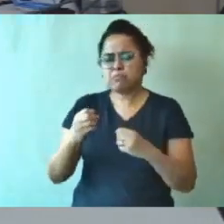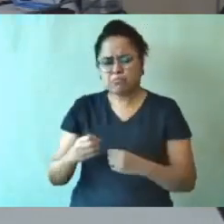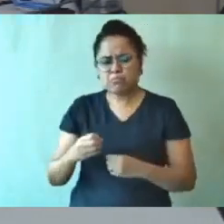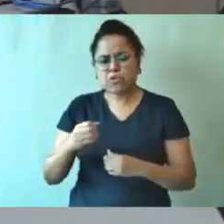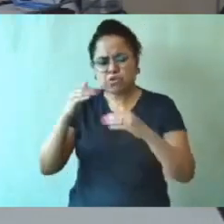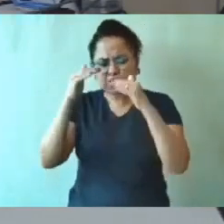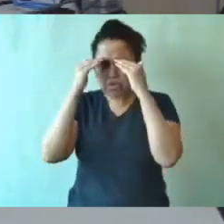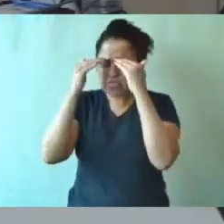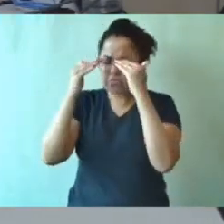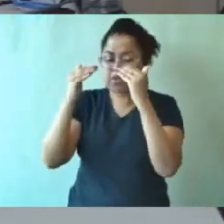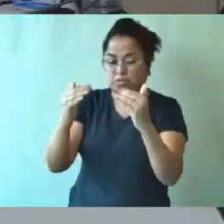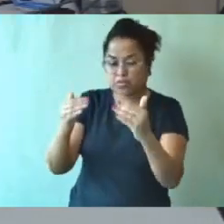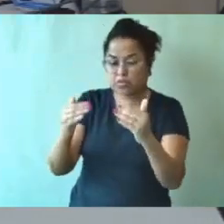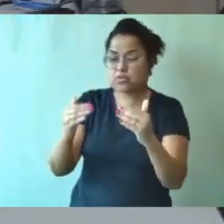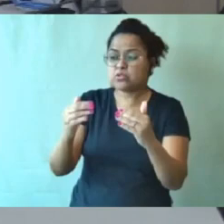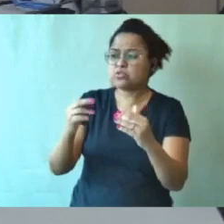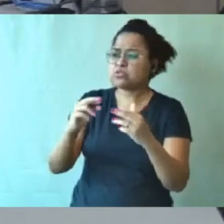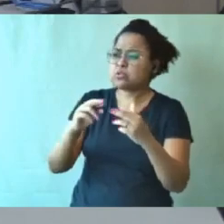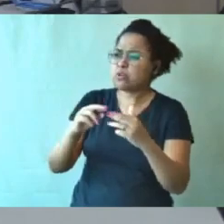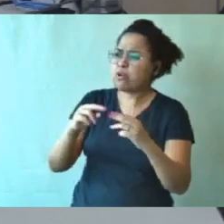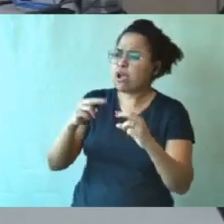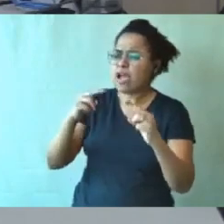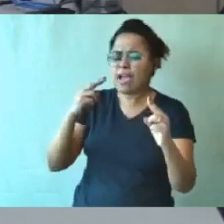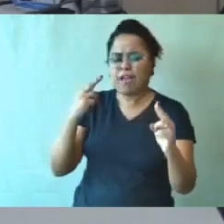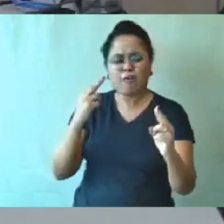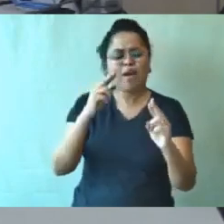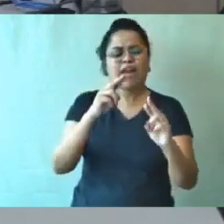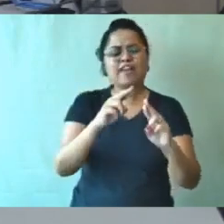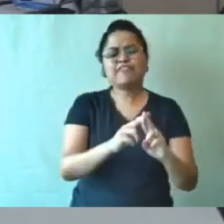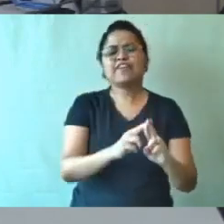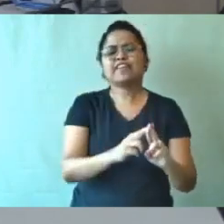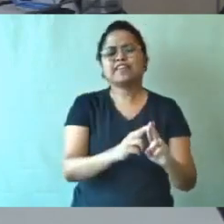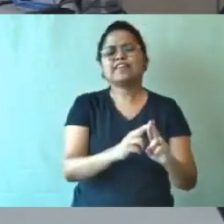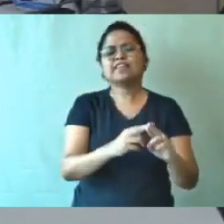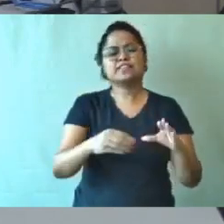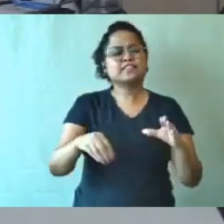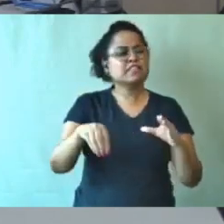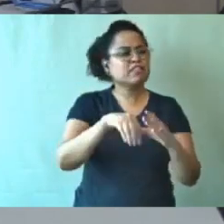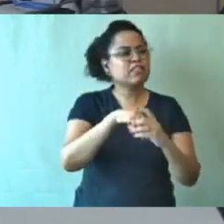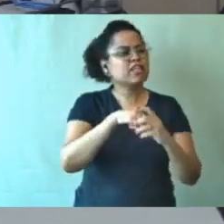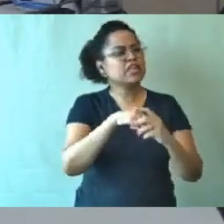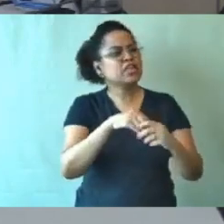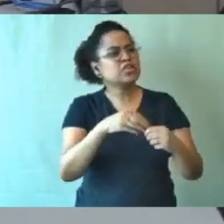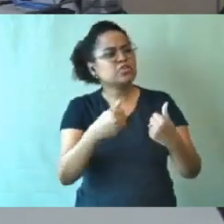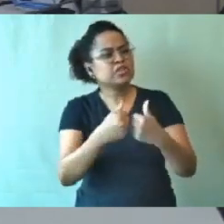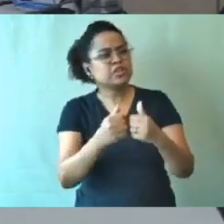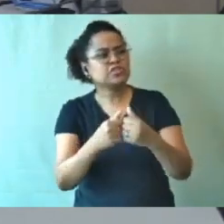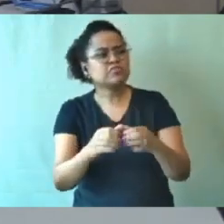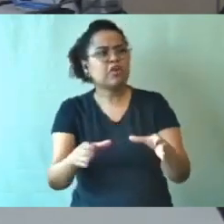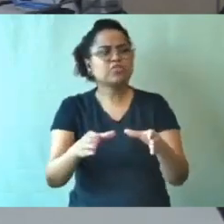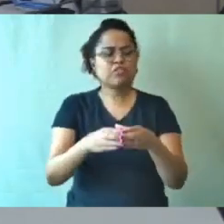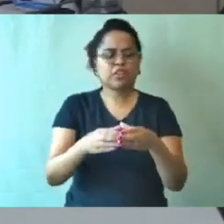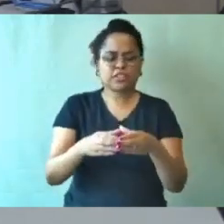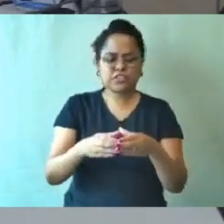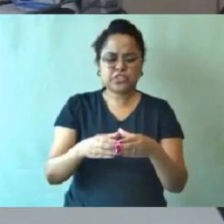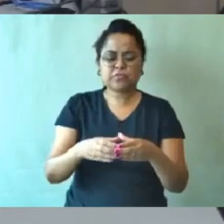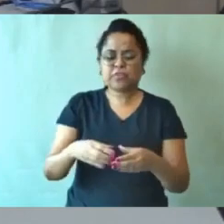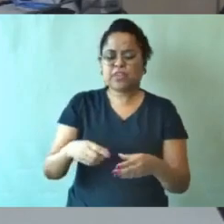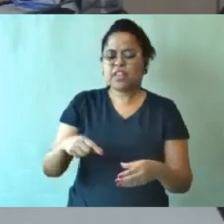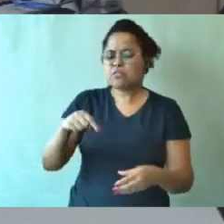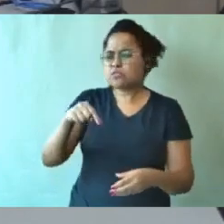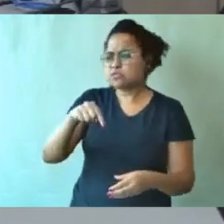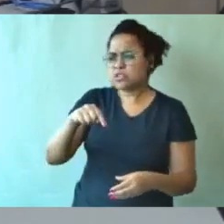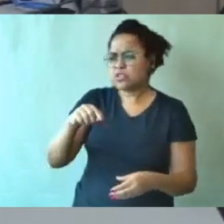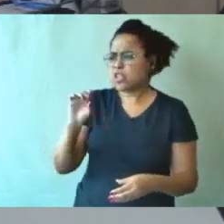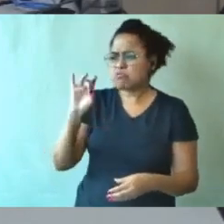dentro do transporte coletivo. O senhor presta serviço não só aqui em BH, mas a gente sabe que em outros locais